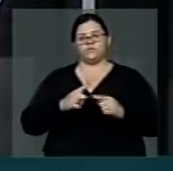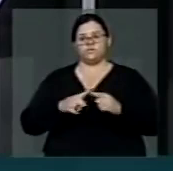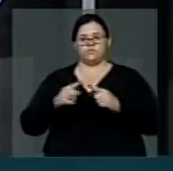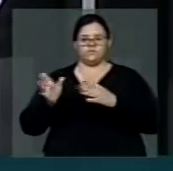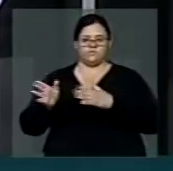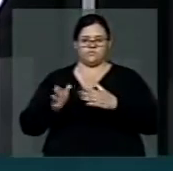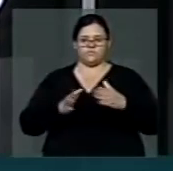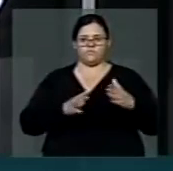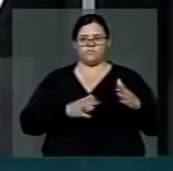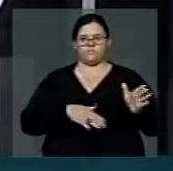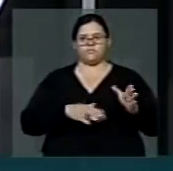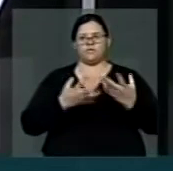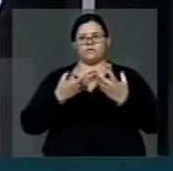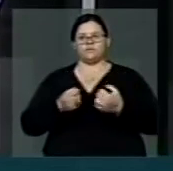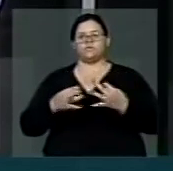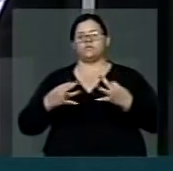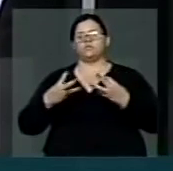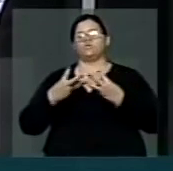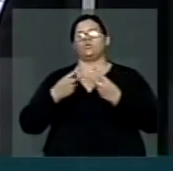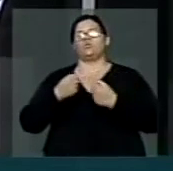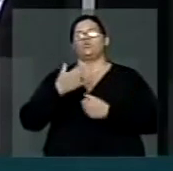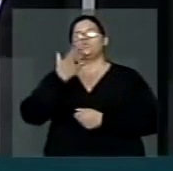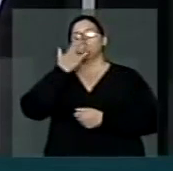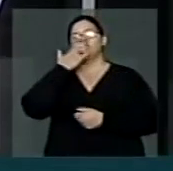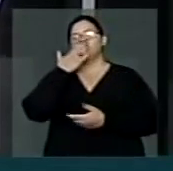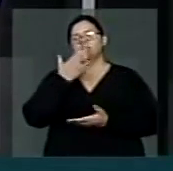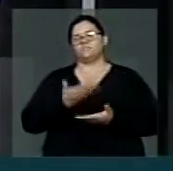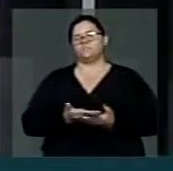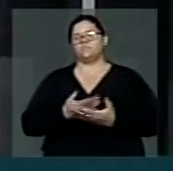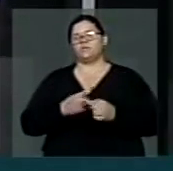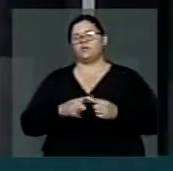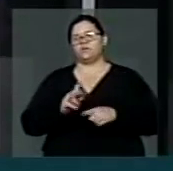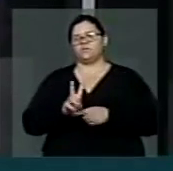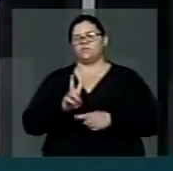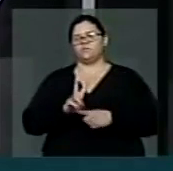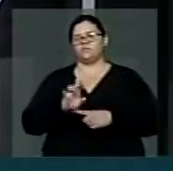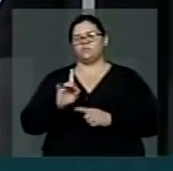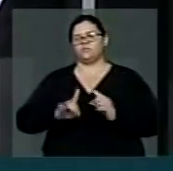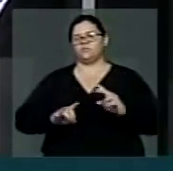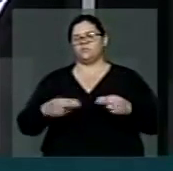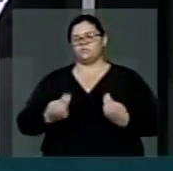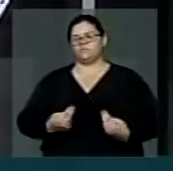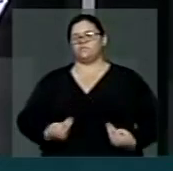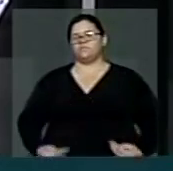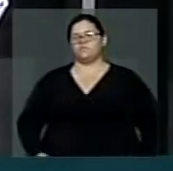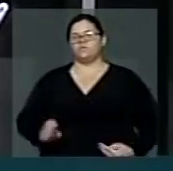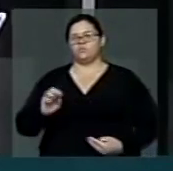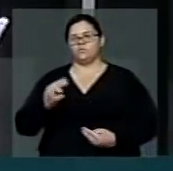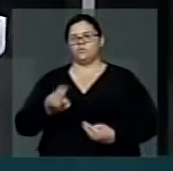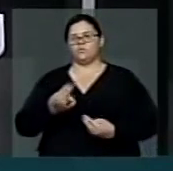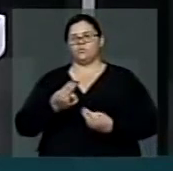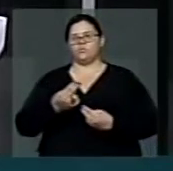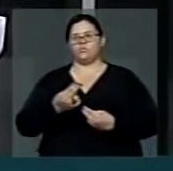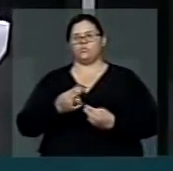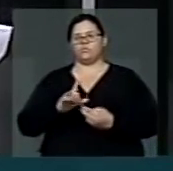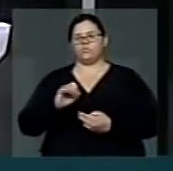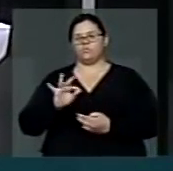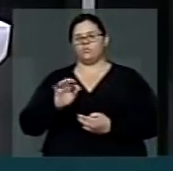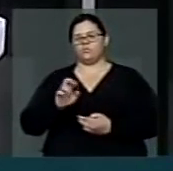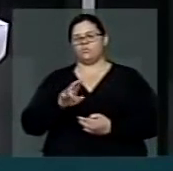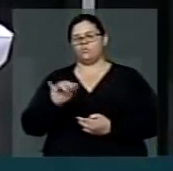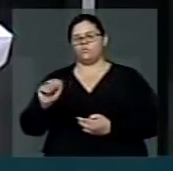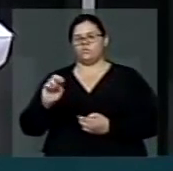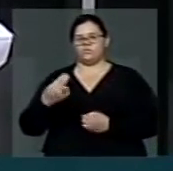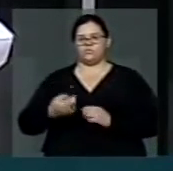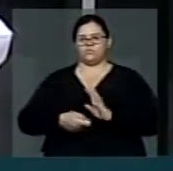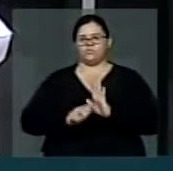improváveis ecumenismos de fachada, defensores de direitos humanos e da liberação dos jogos de azar e das drogas,